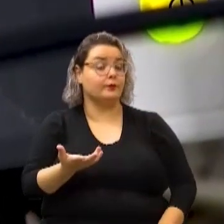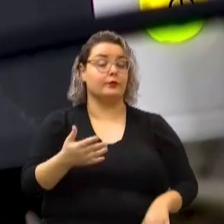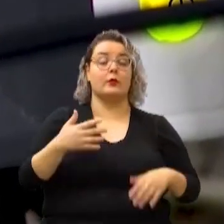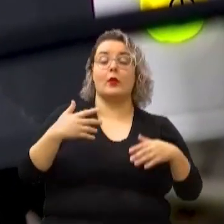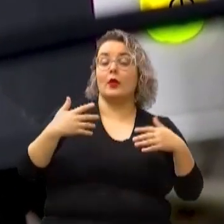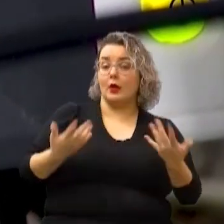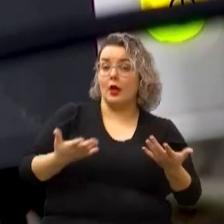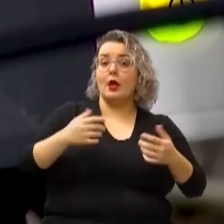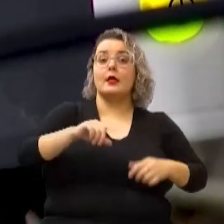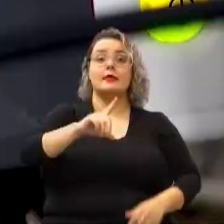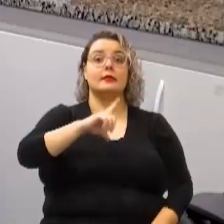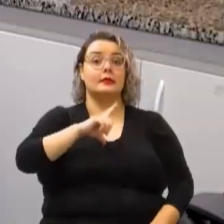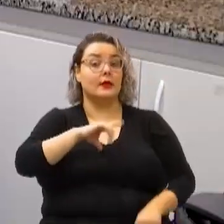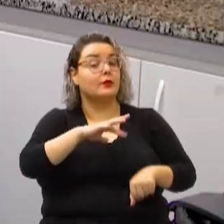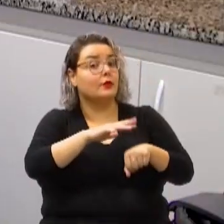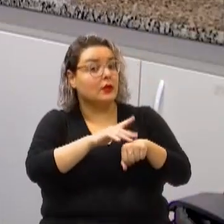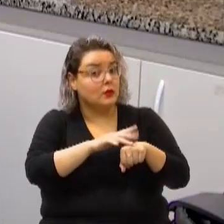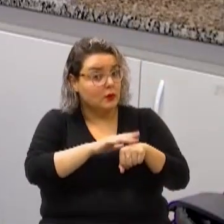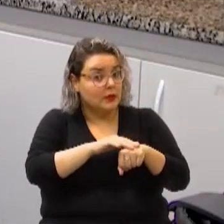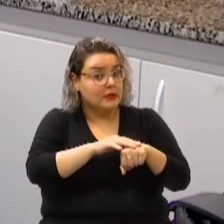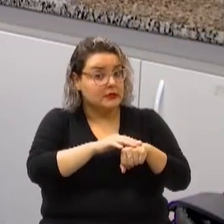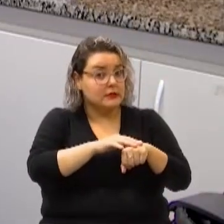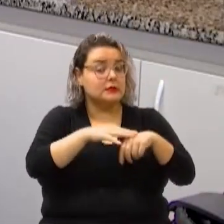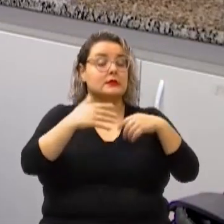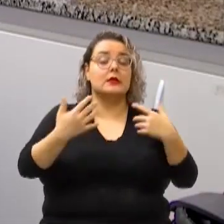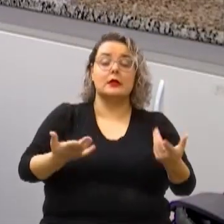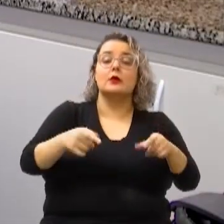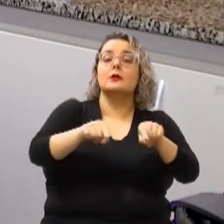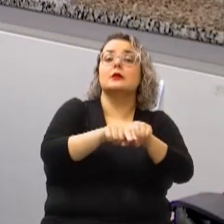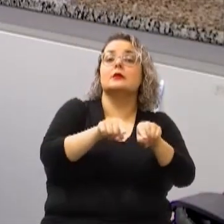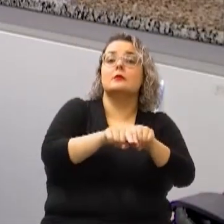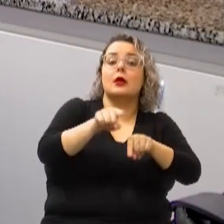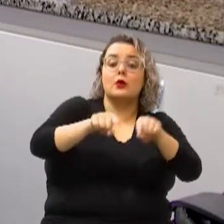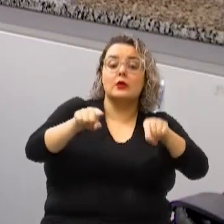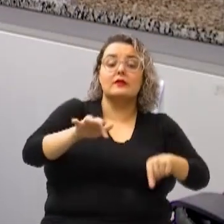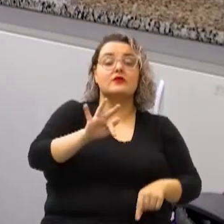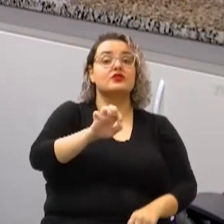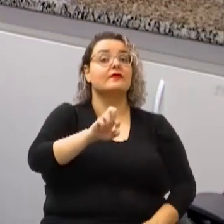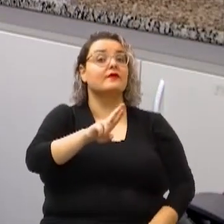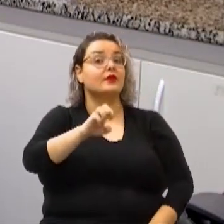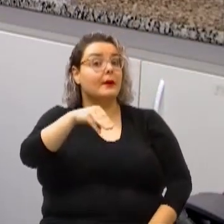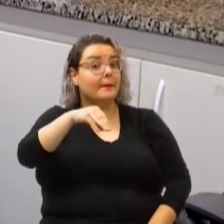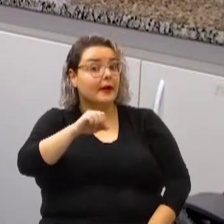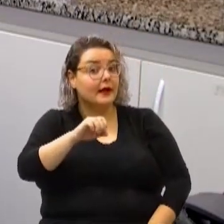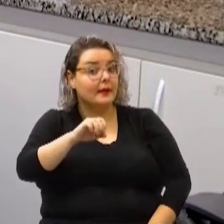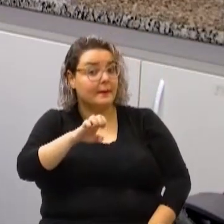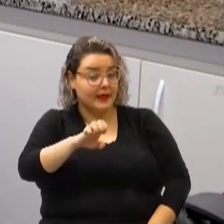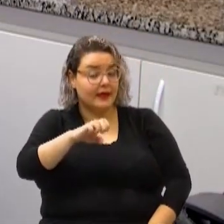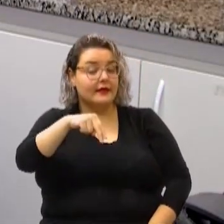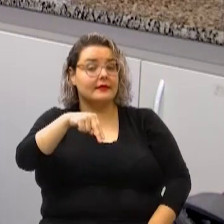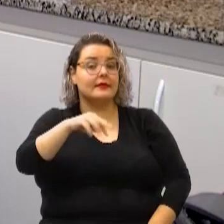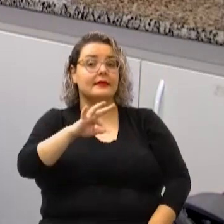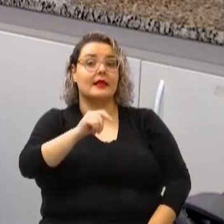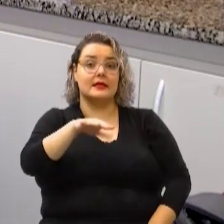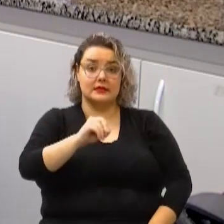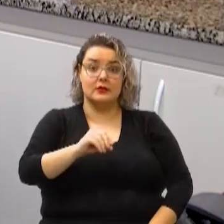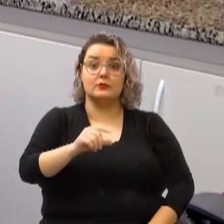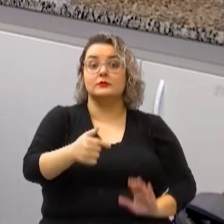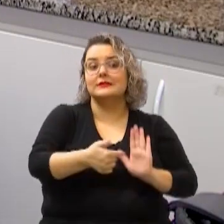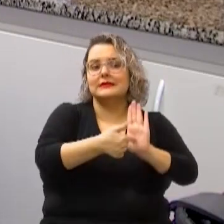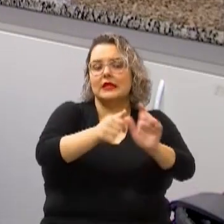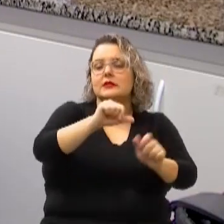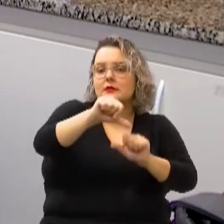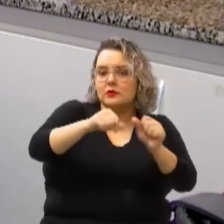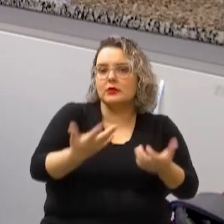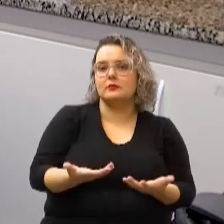vez que tanto a presença da doença quanto o nível de fermentação ele traz essa certa mudança tanto no